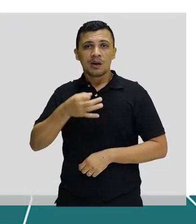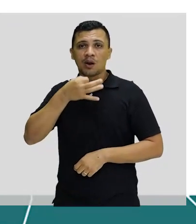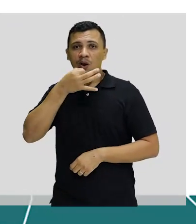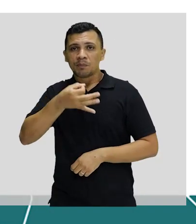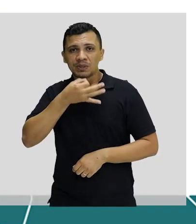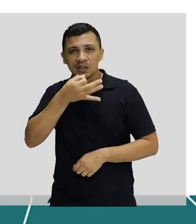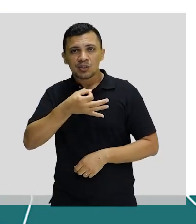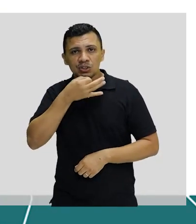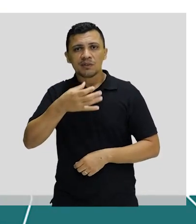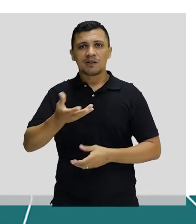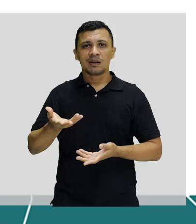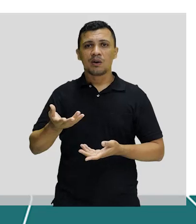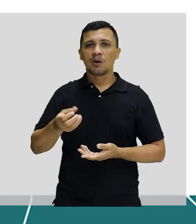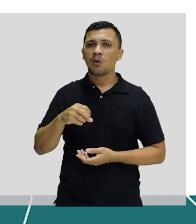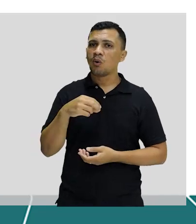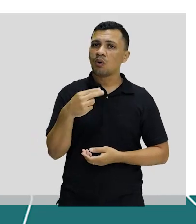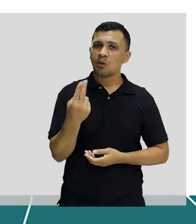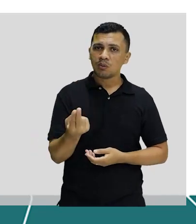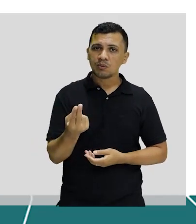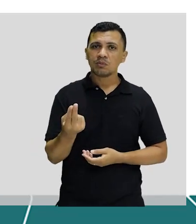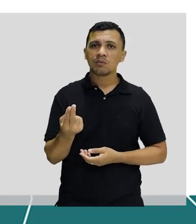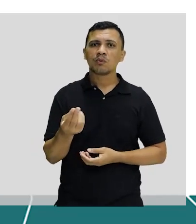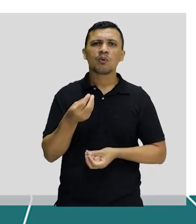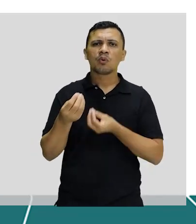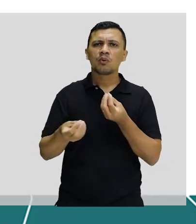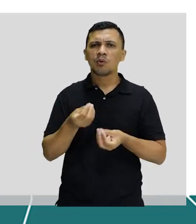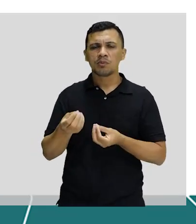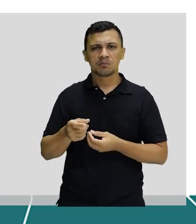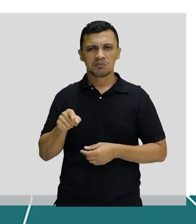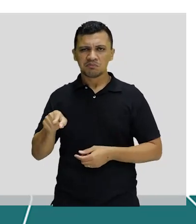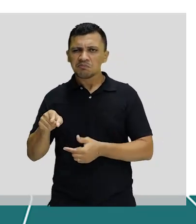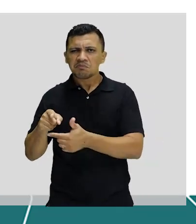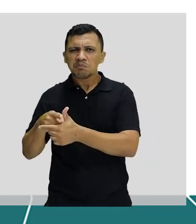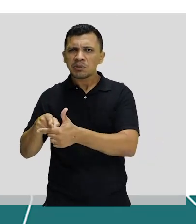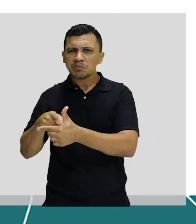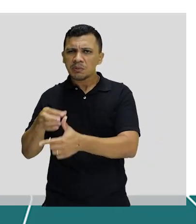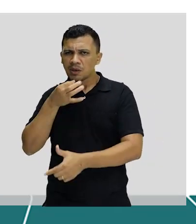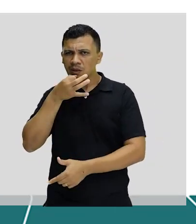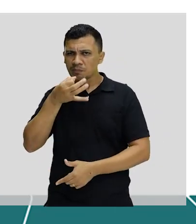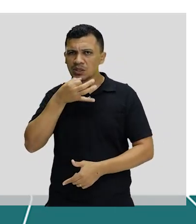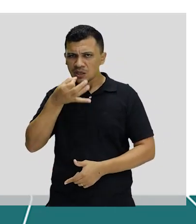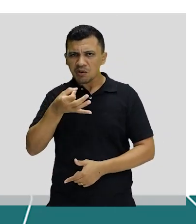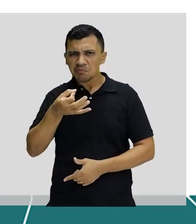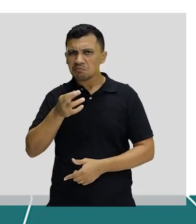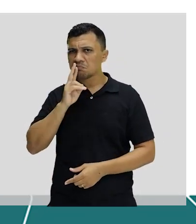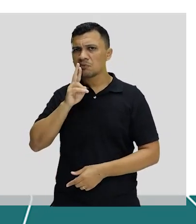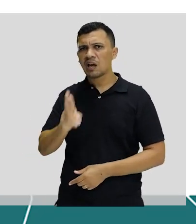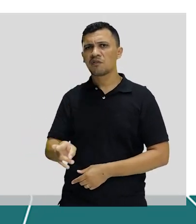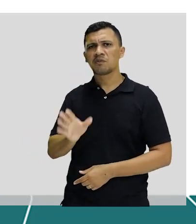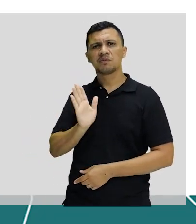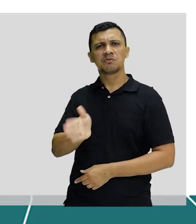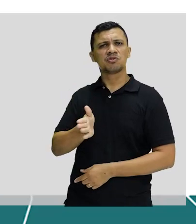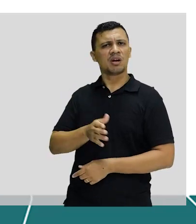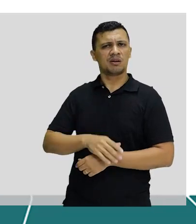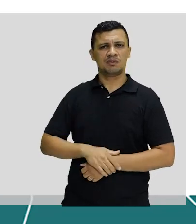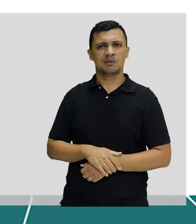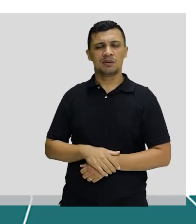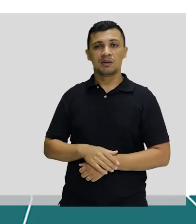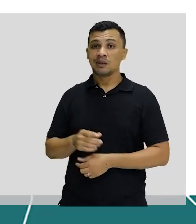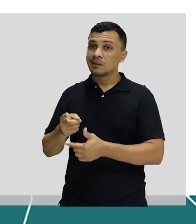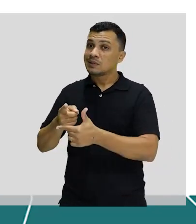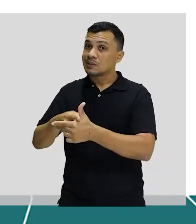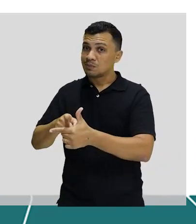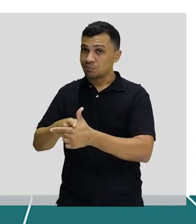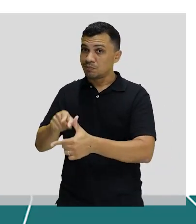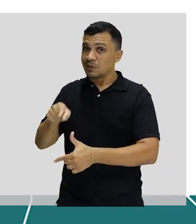ou dativo de opinião, esse problema, na minha opinião, está resolvido. Esse problema, na minha